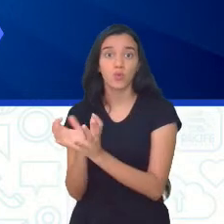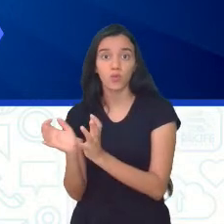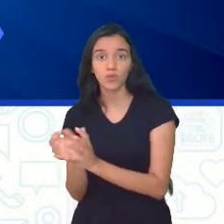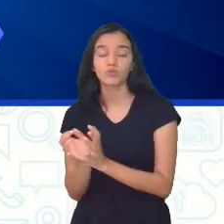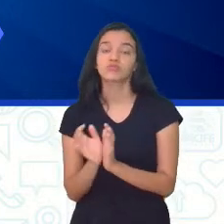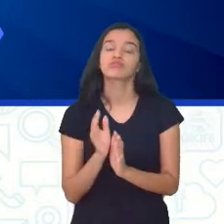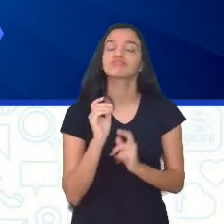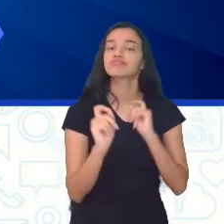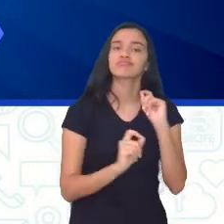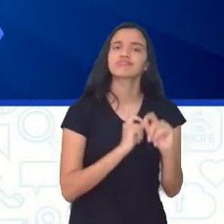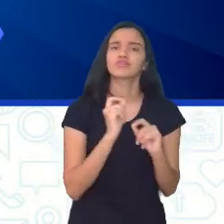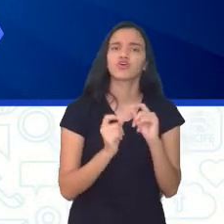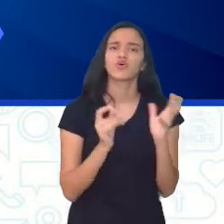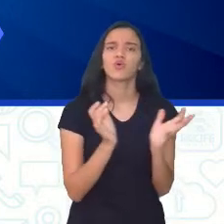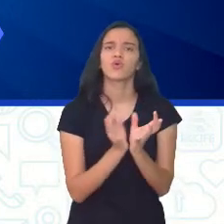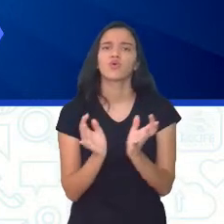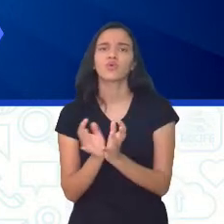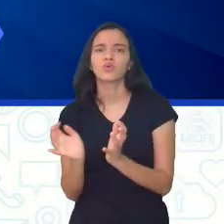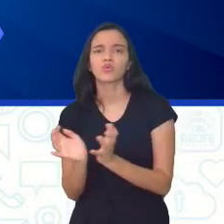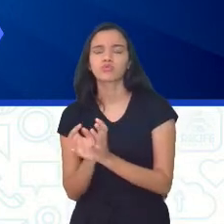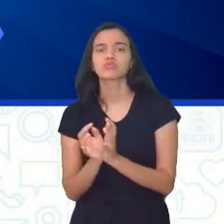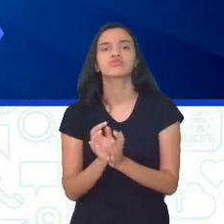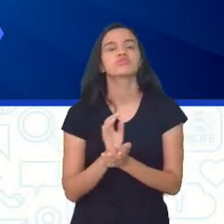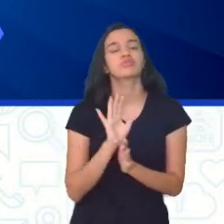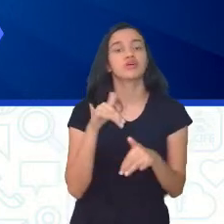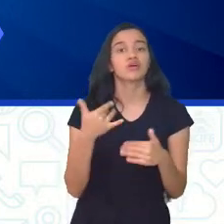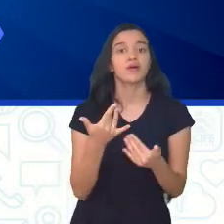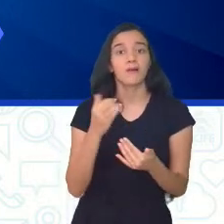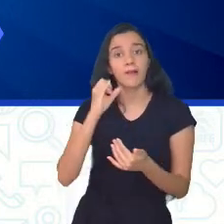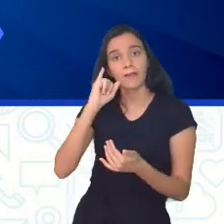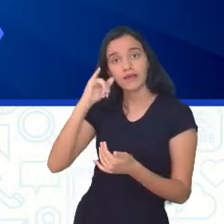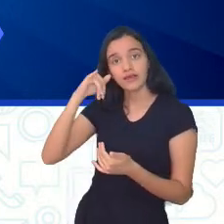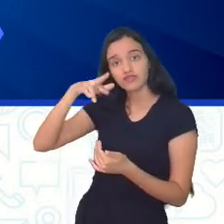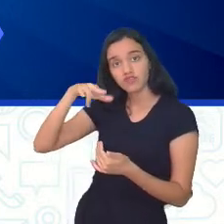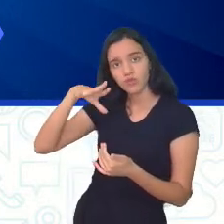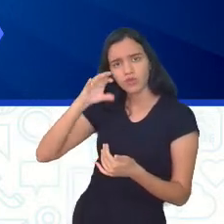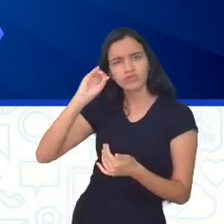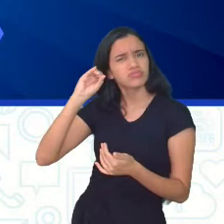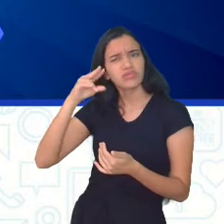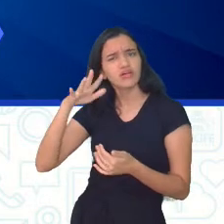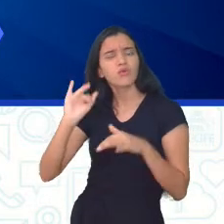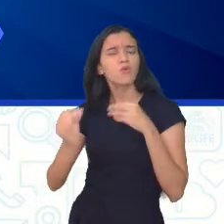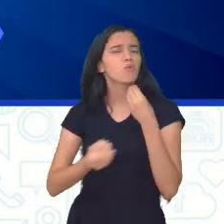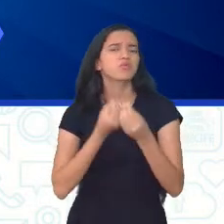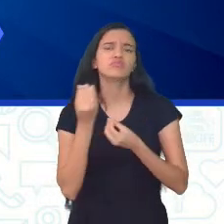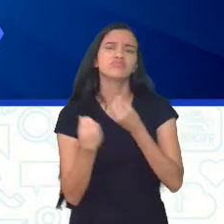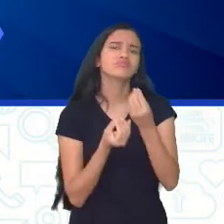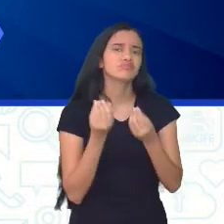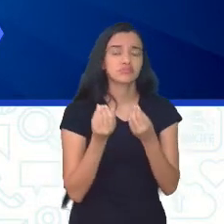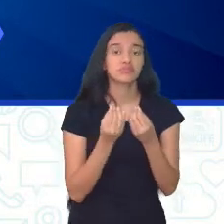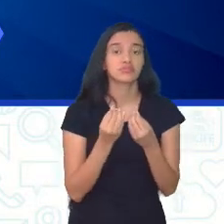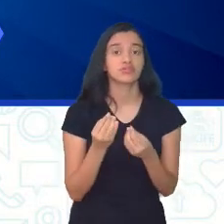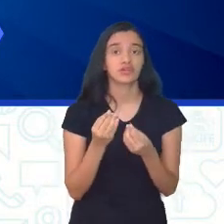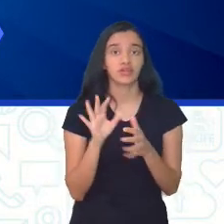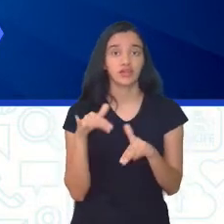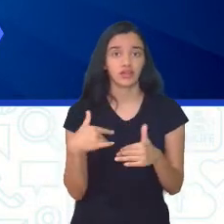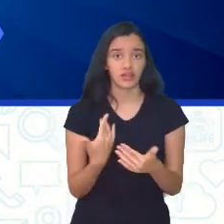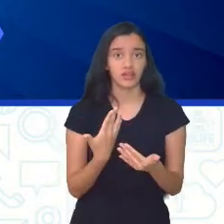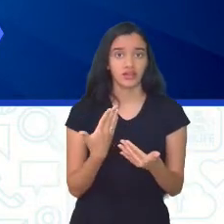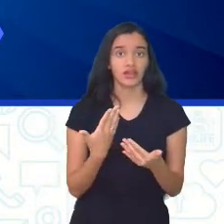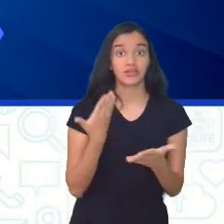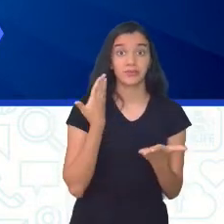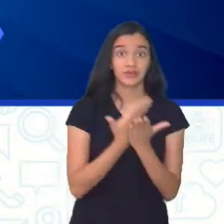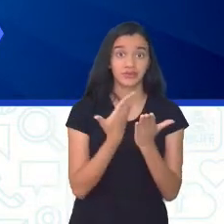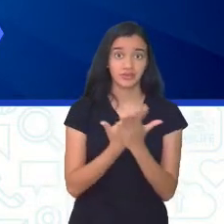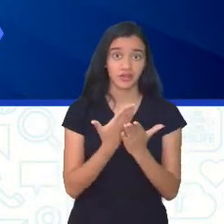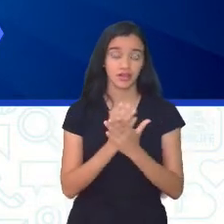vai formar o grupo dos involuntários. Como assim? Logo, logo, em umas próximas